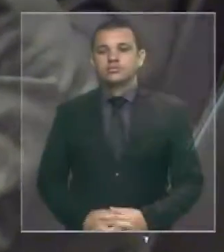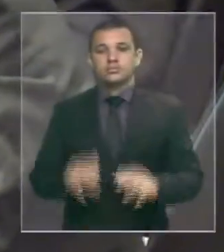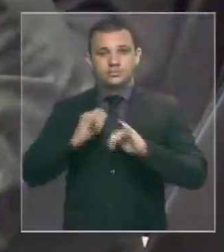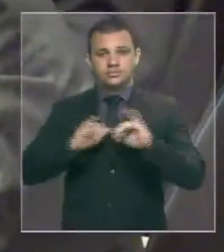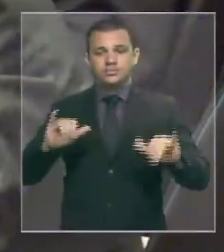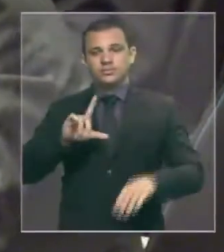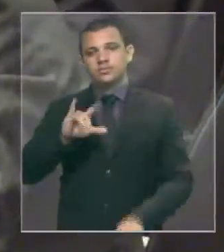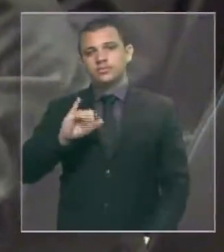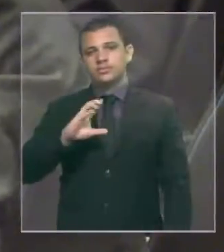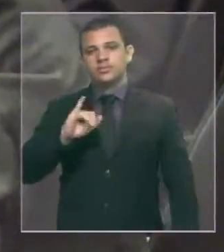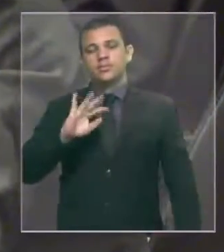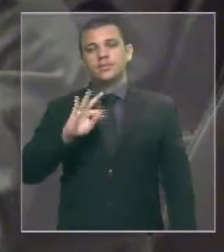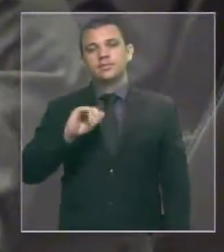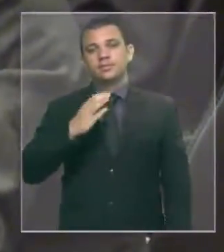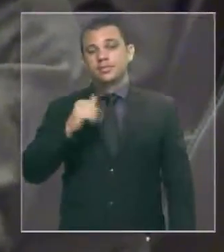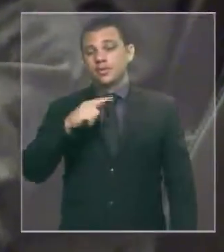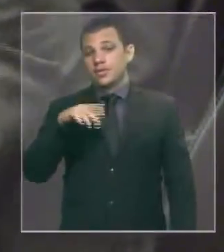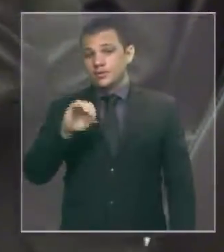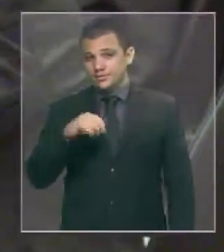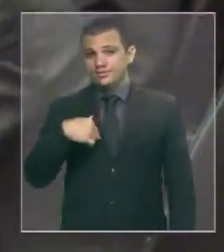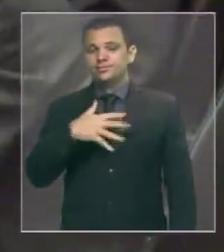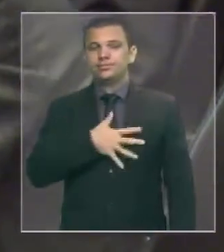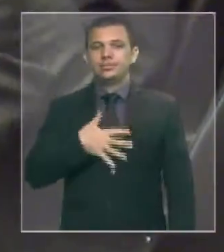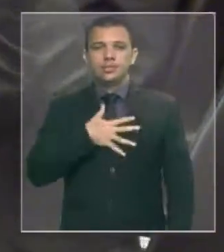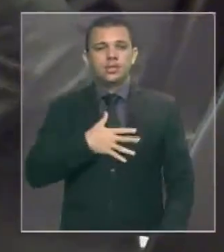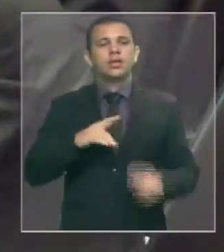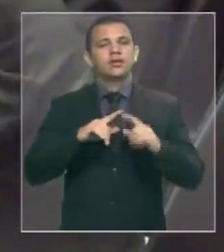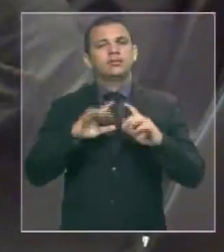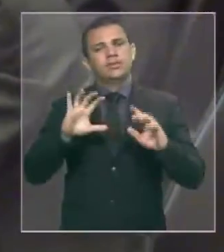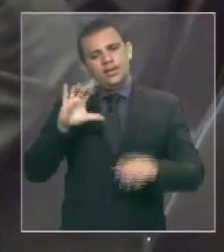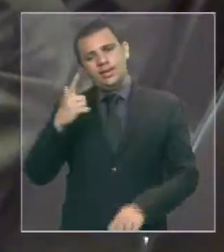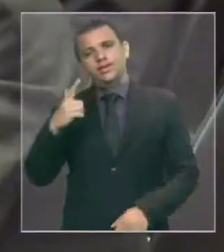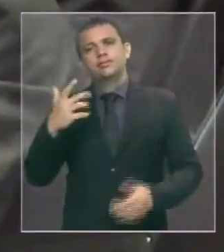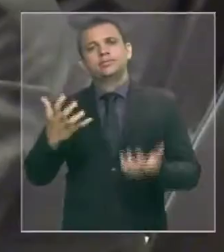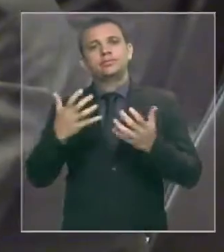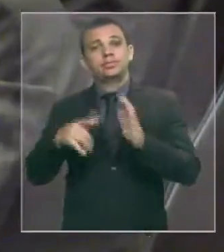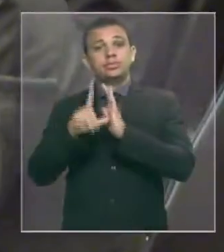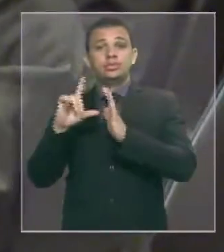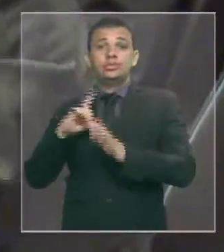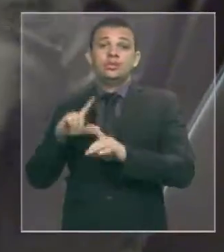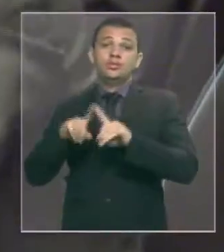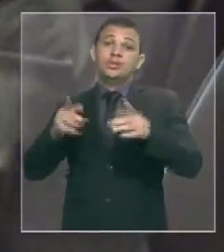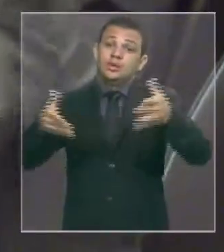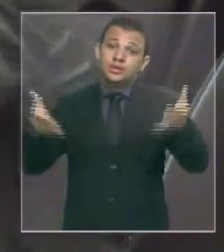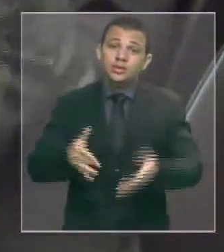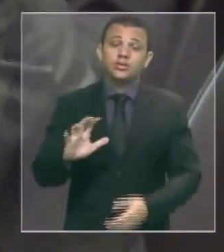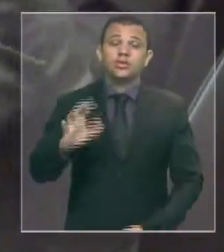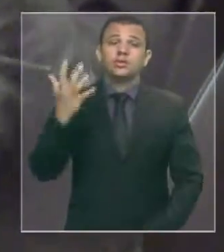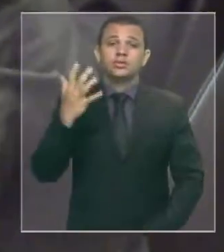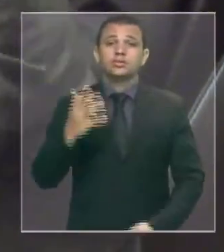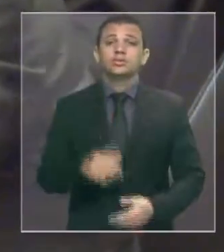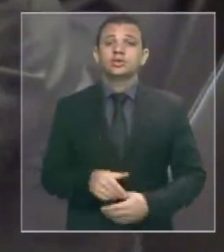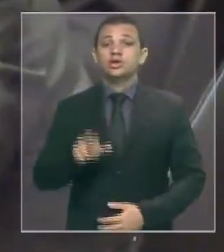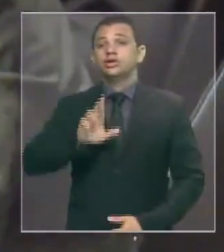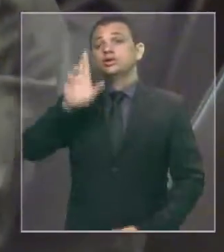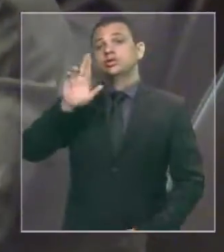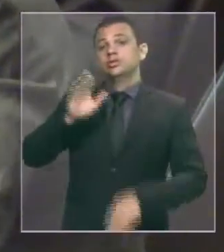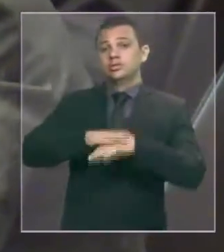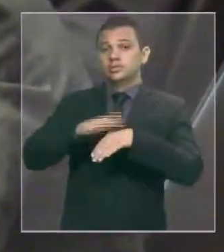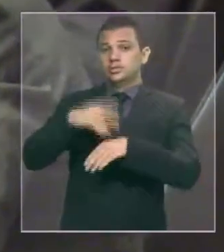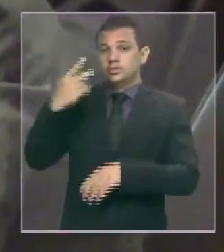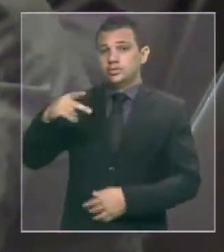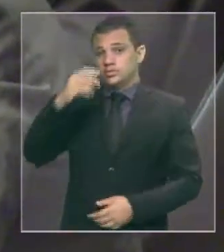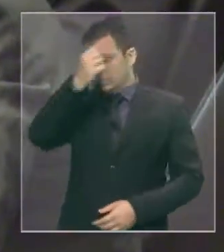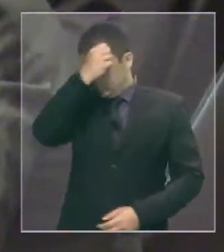agora. Acontecer agora, sob a decisão, sob o comando do prefeito Edivaldo Holanda Júnior, e as pessoas vão sentir a melhoria da qualidade do